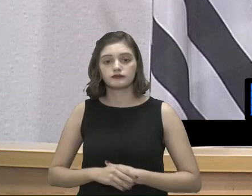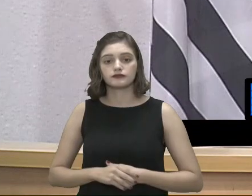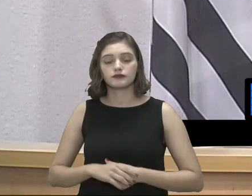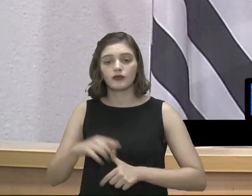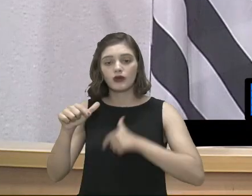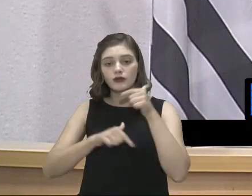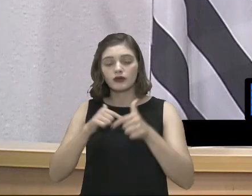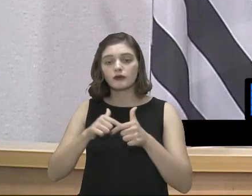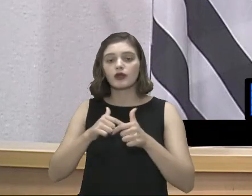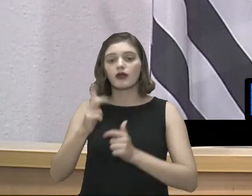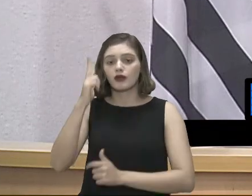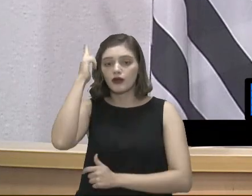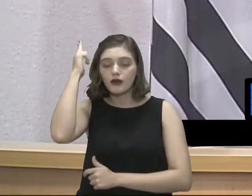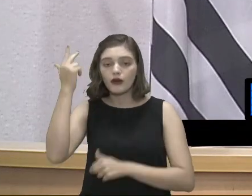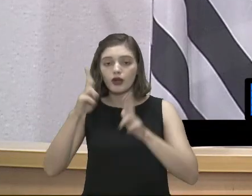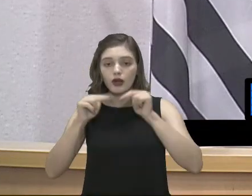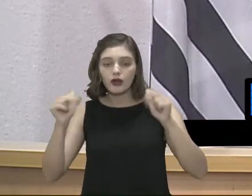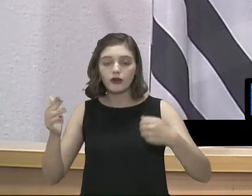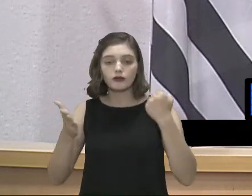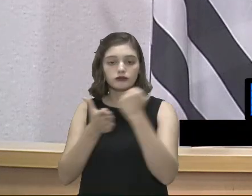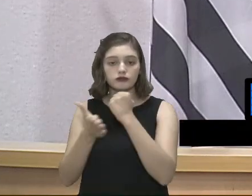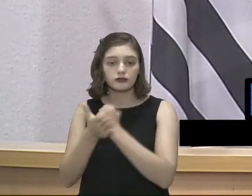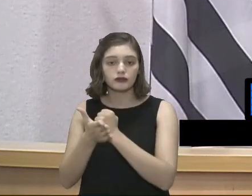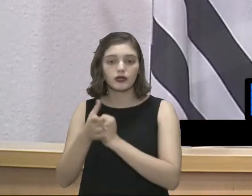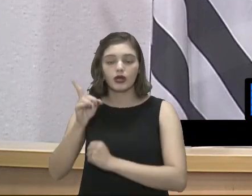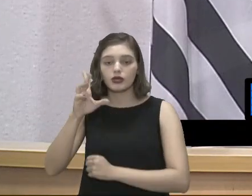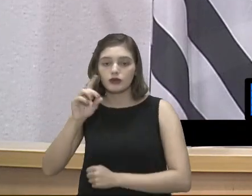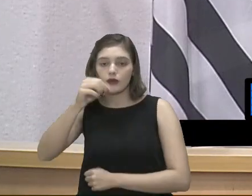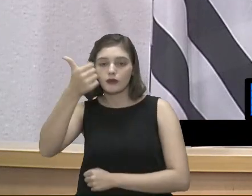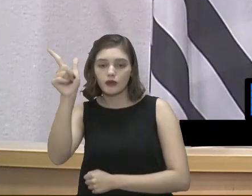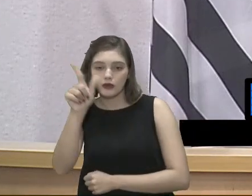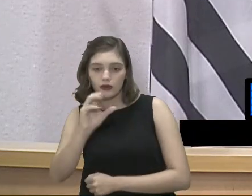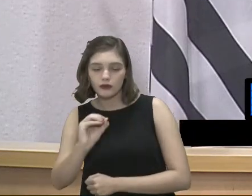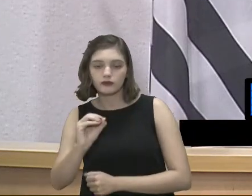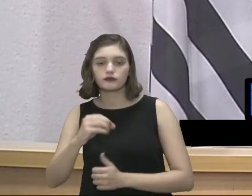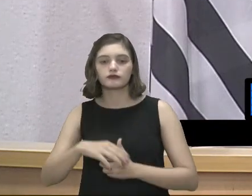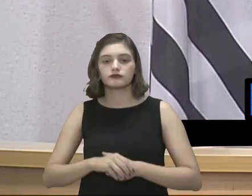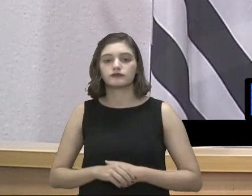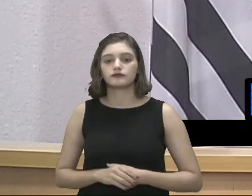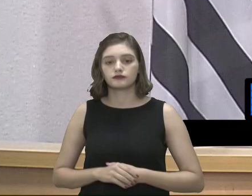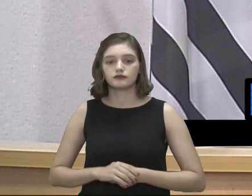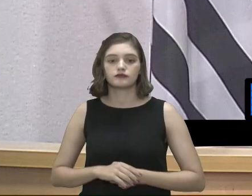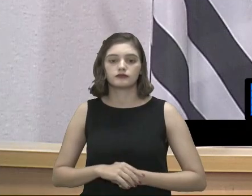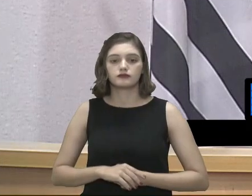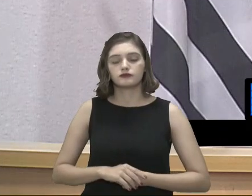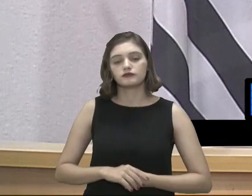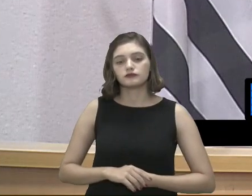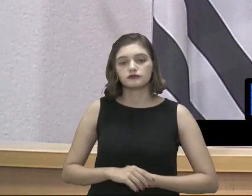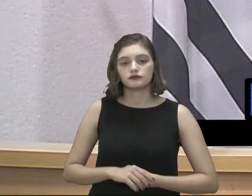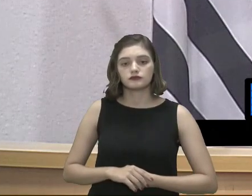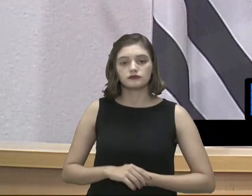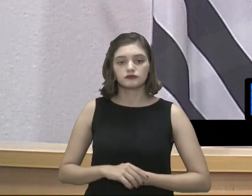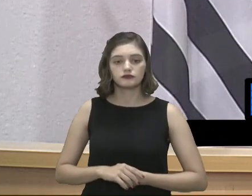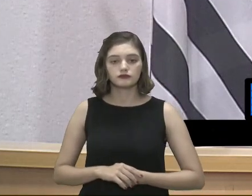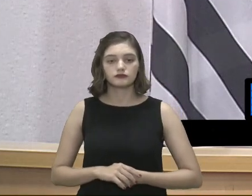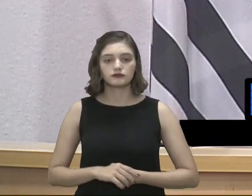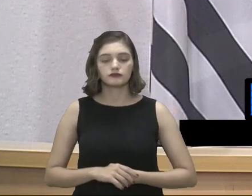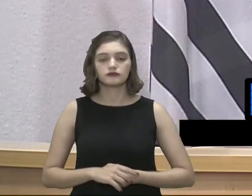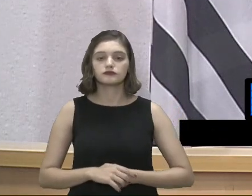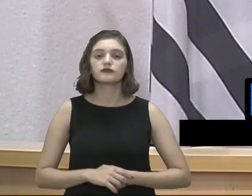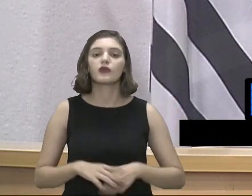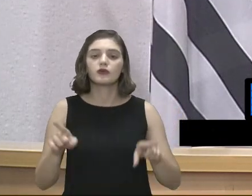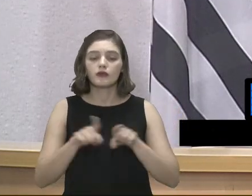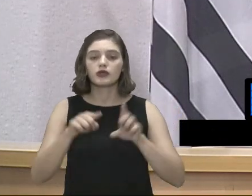trabalhei em salões, mas eles não registram a gente. Salão é por porcentagem, aquela coisinha assim, meio desvalorizada. E os